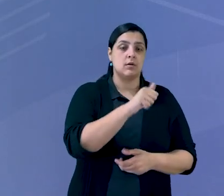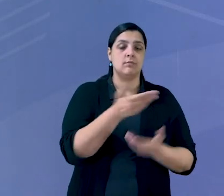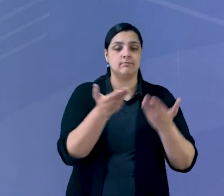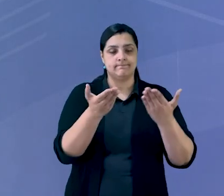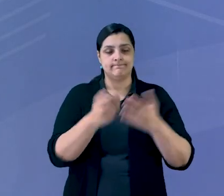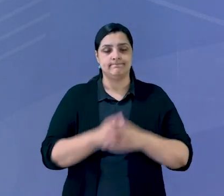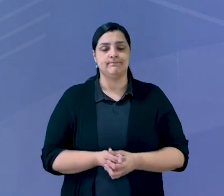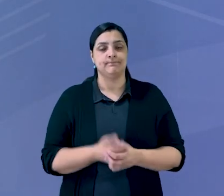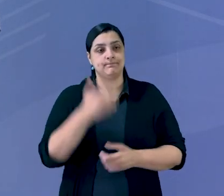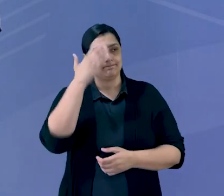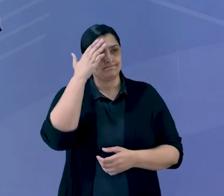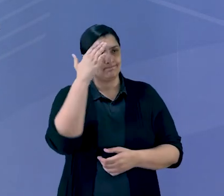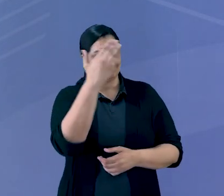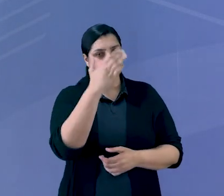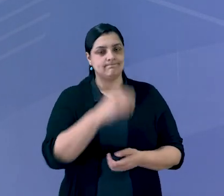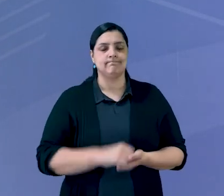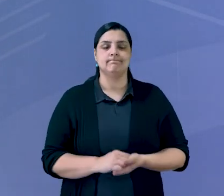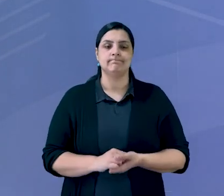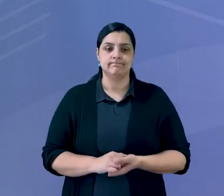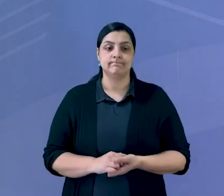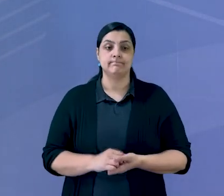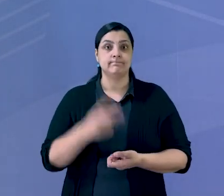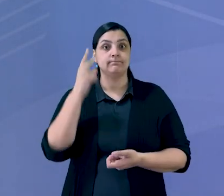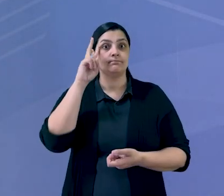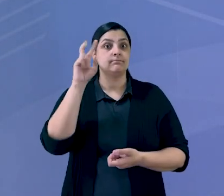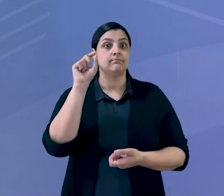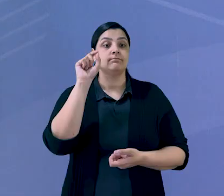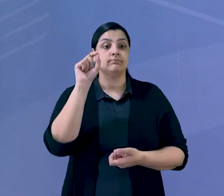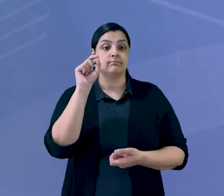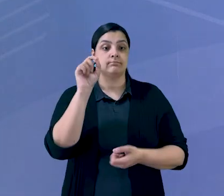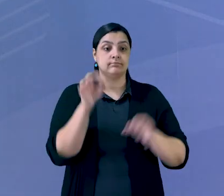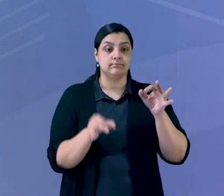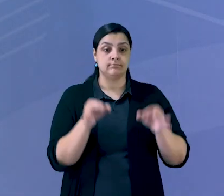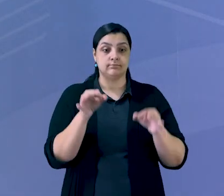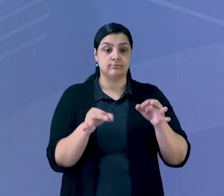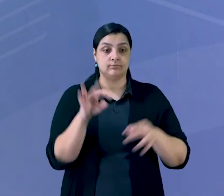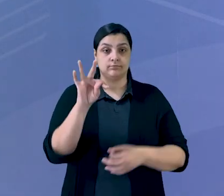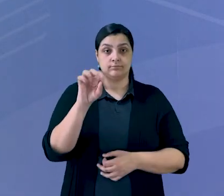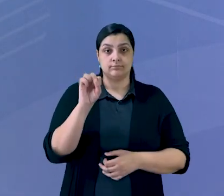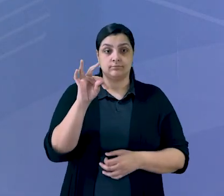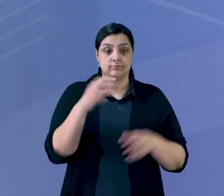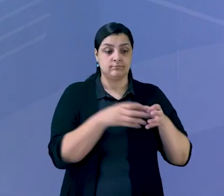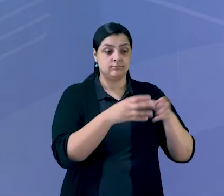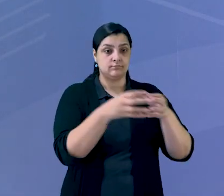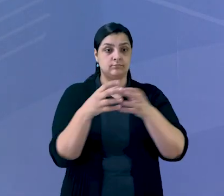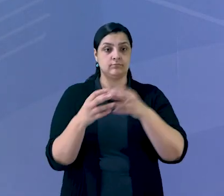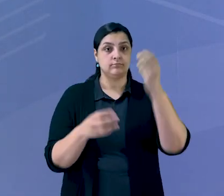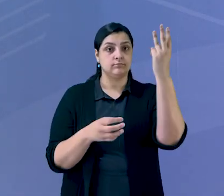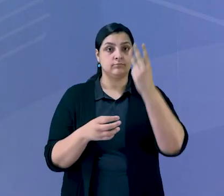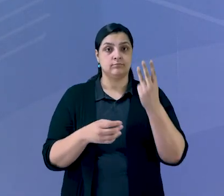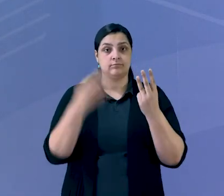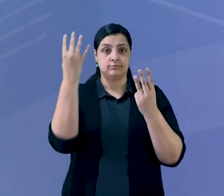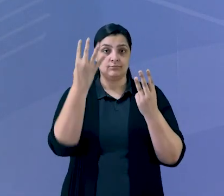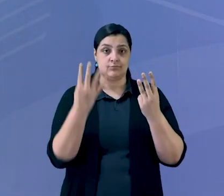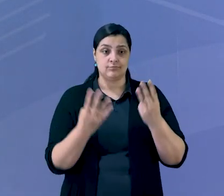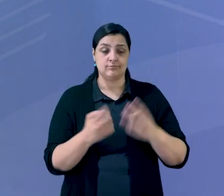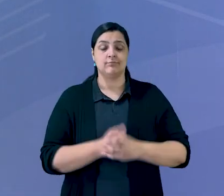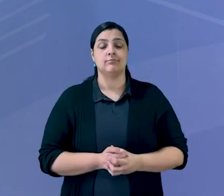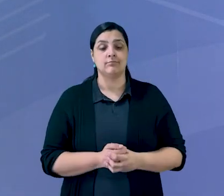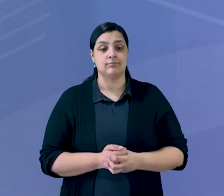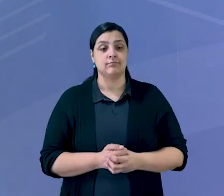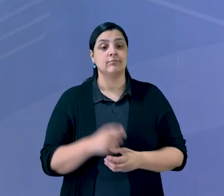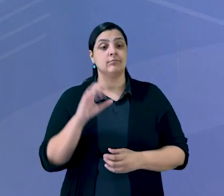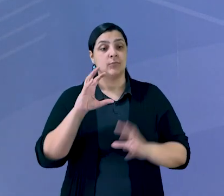com vocês no estúdio. Obrigado, Samantha. E vale lembrar que as sessões das turmas do TST ocorrem às terças e